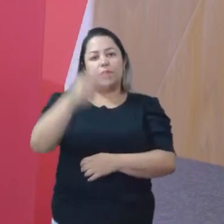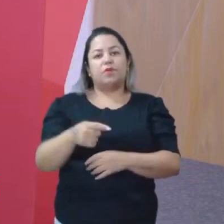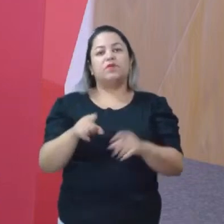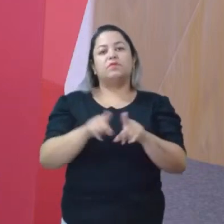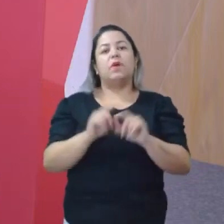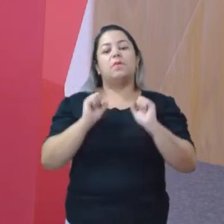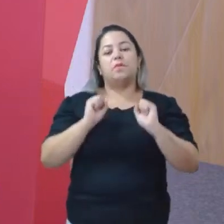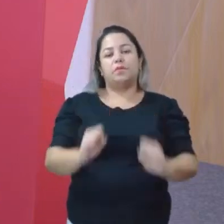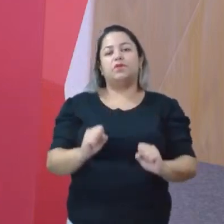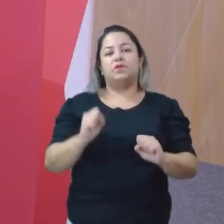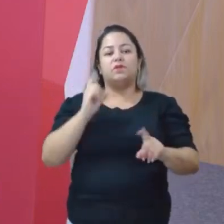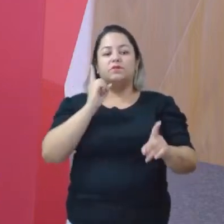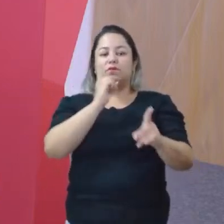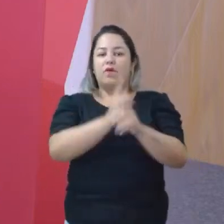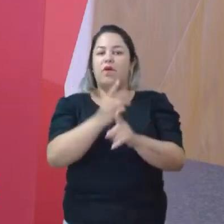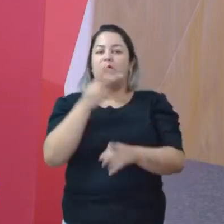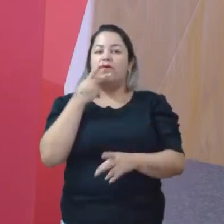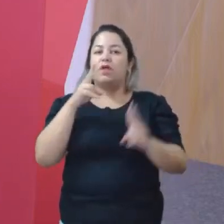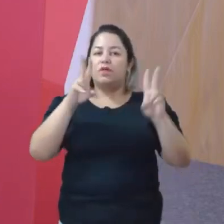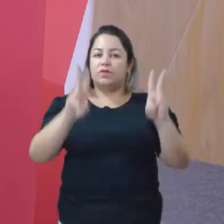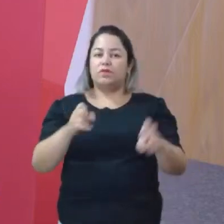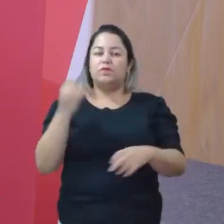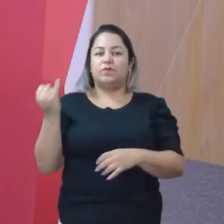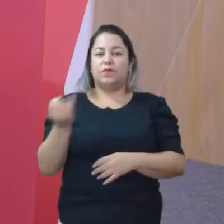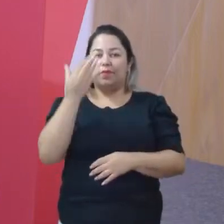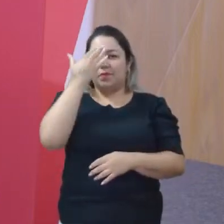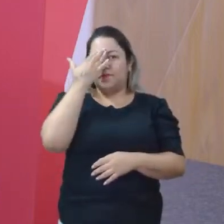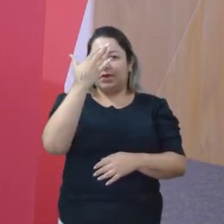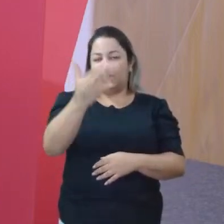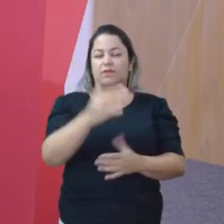se encontrar aqui e falar de assuntos tão importantes como esse. Obrigado.